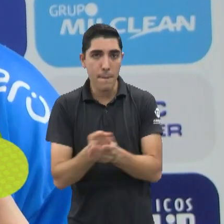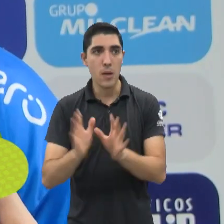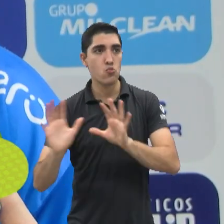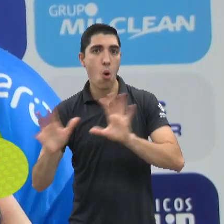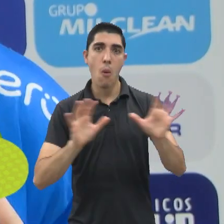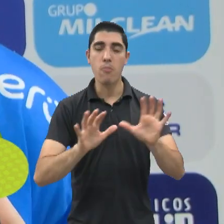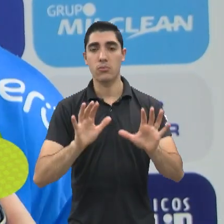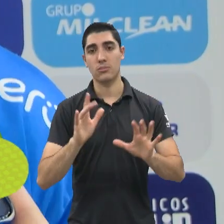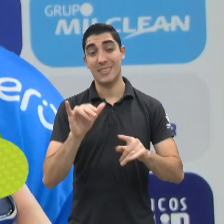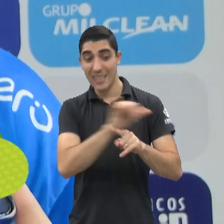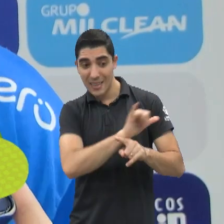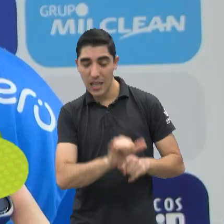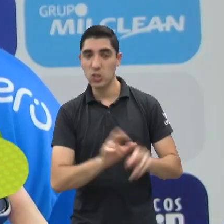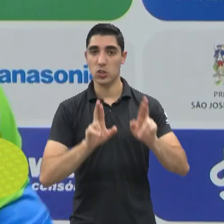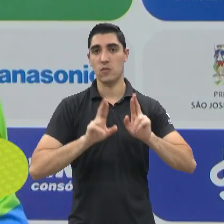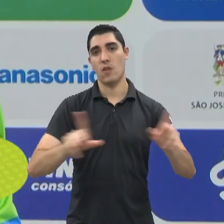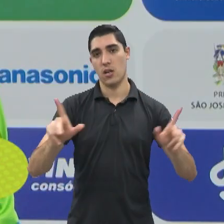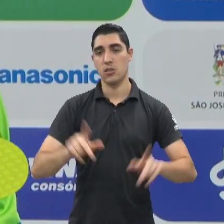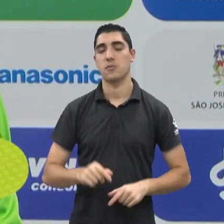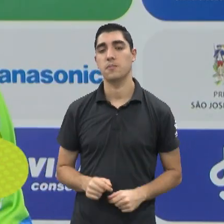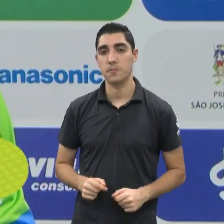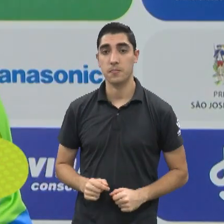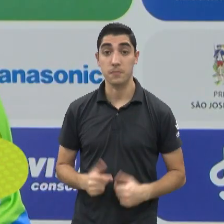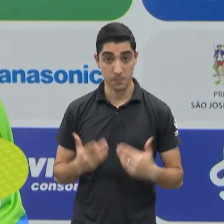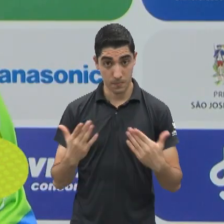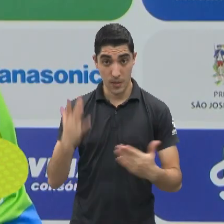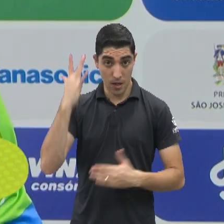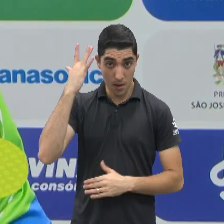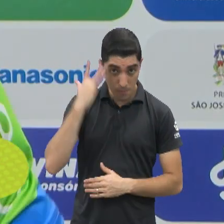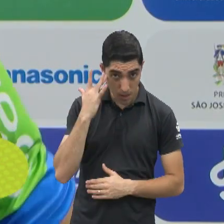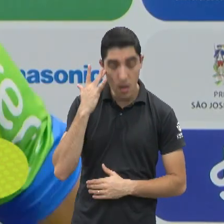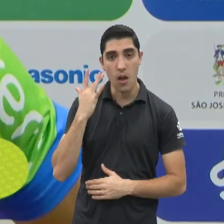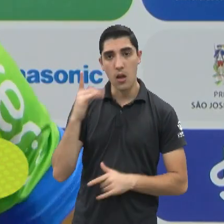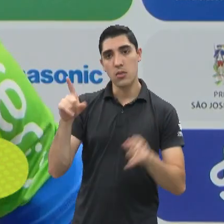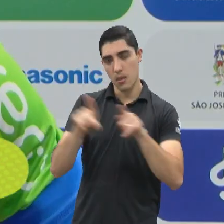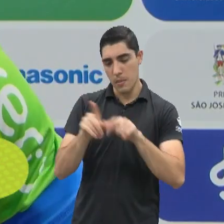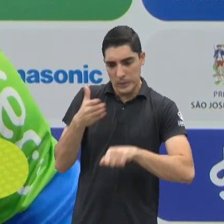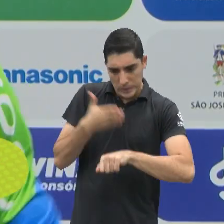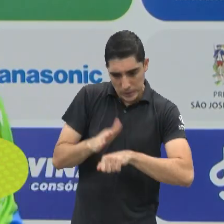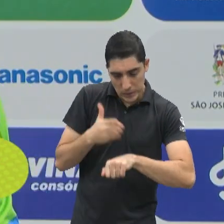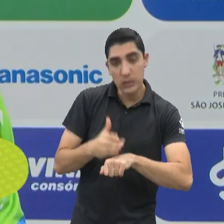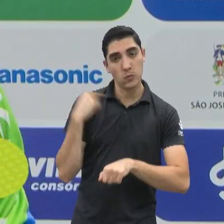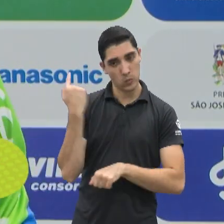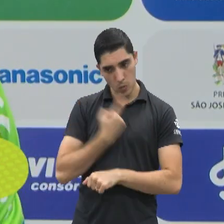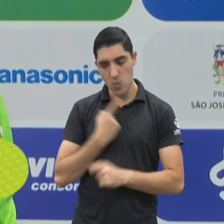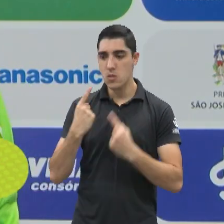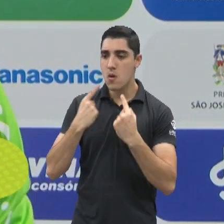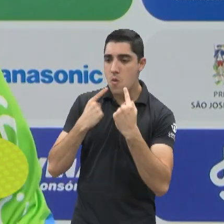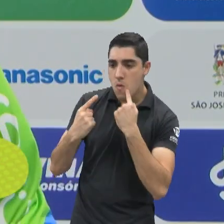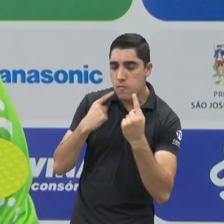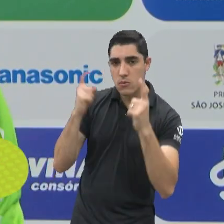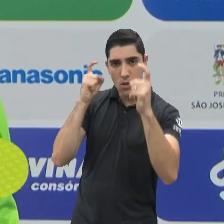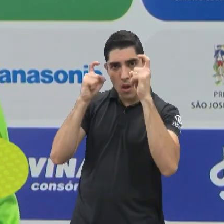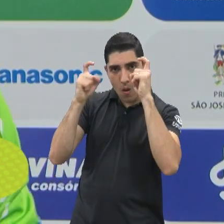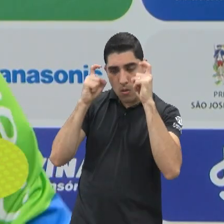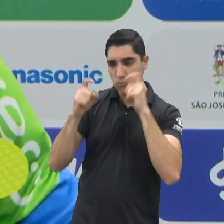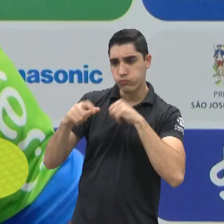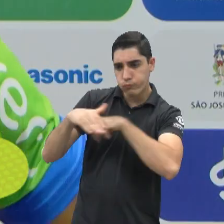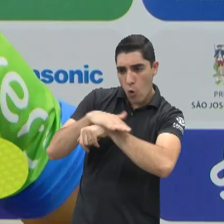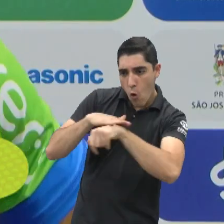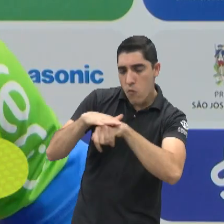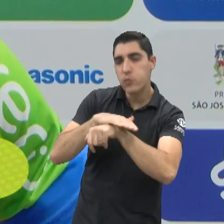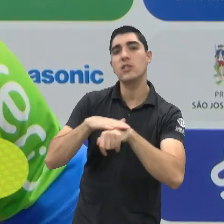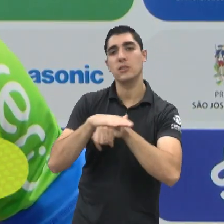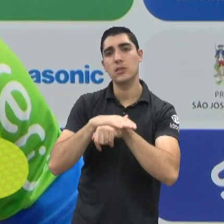que é conseguir ter o passe na mão e rodar nossa bola. Amanhã, no próximo treino, a gente vai ter uma reunião, o professor vai vir com um estudo, vendo os vídeos do que aconteceu no